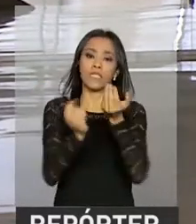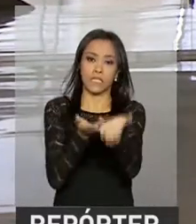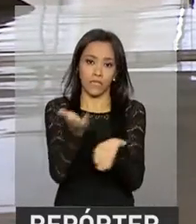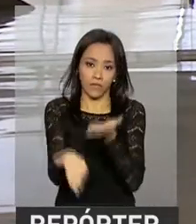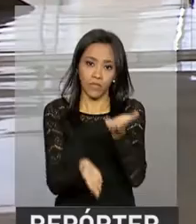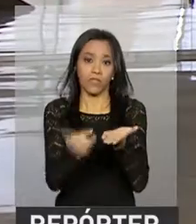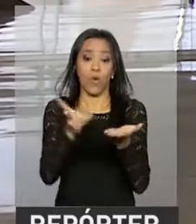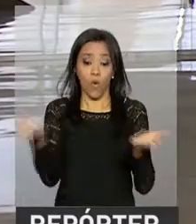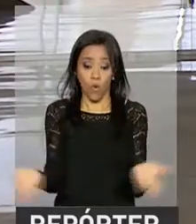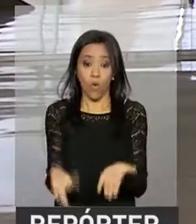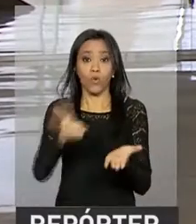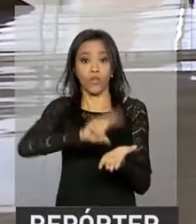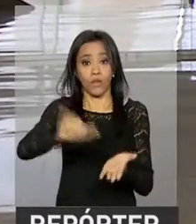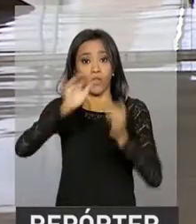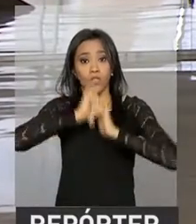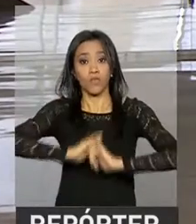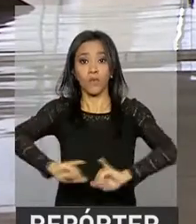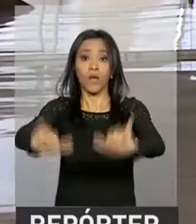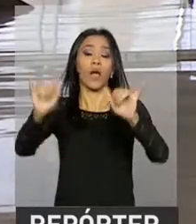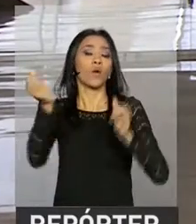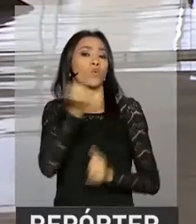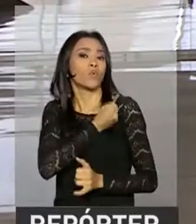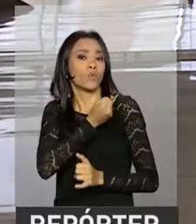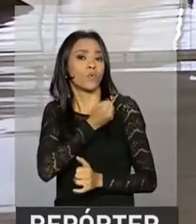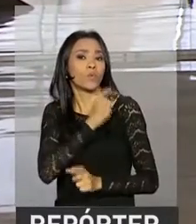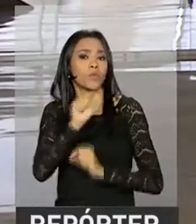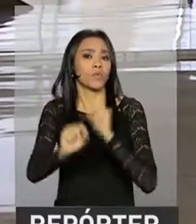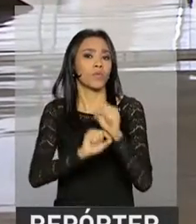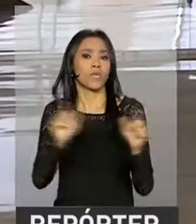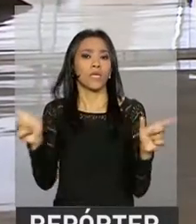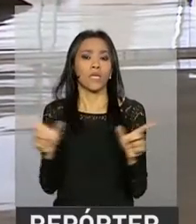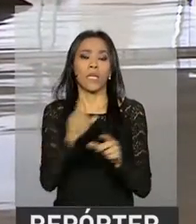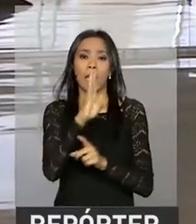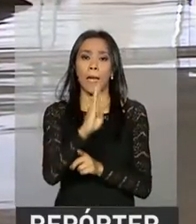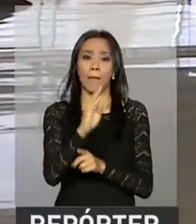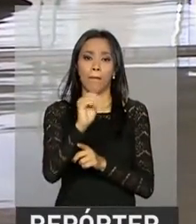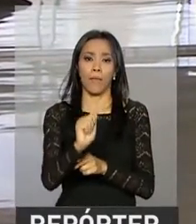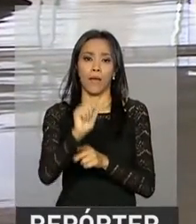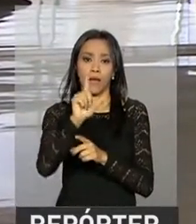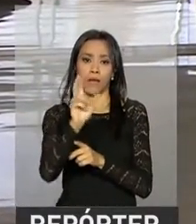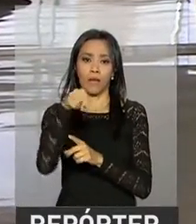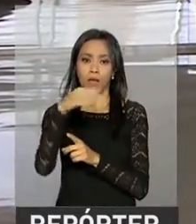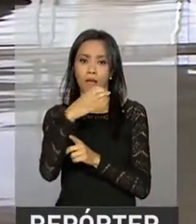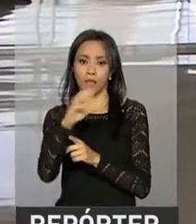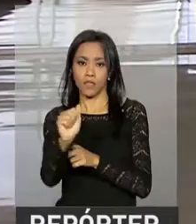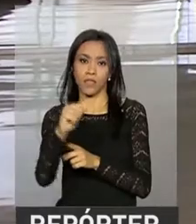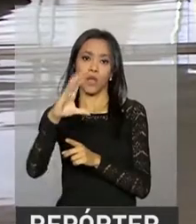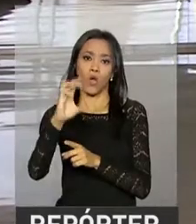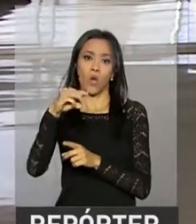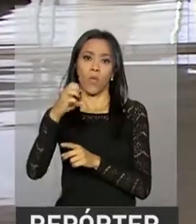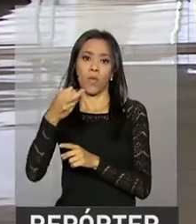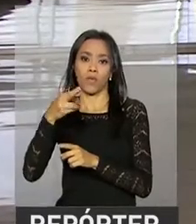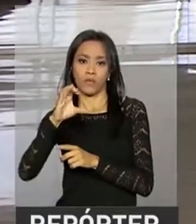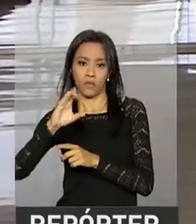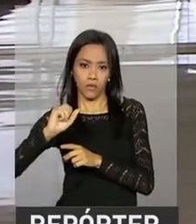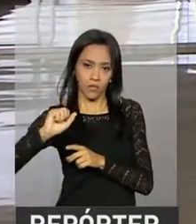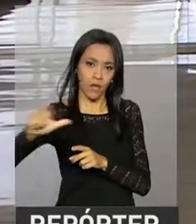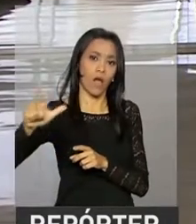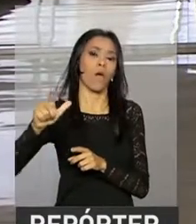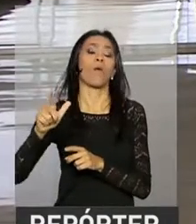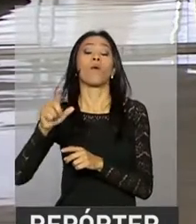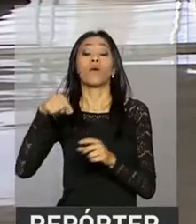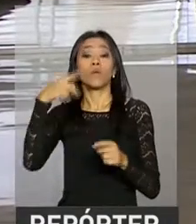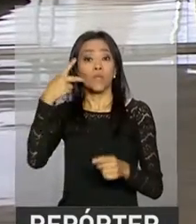deve divulgar hoje os números da balança comercial no acumulado até 19 de março as exportações